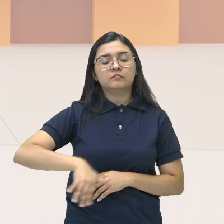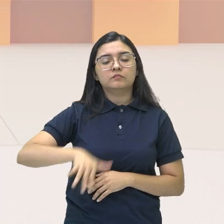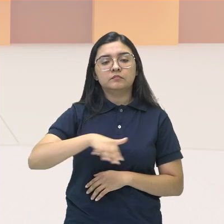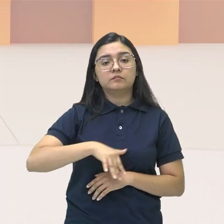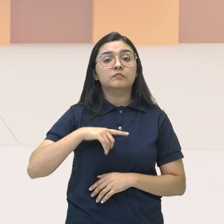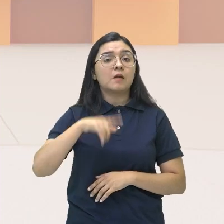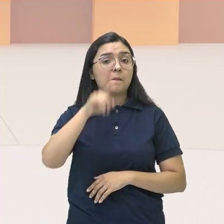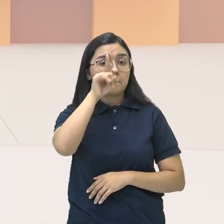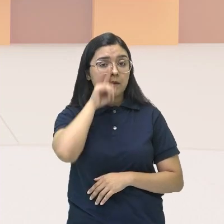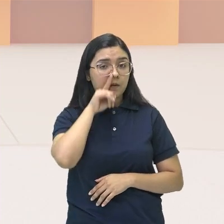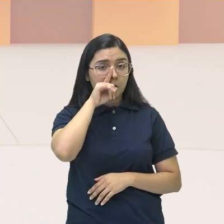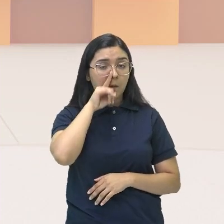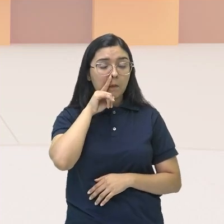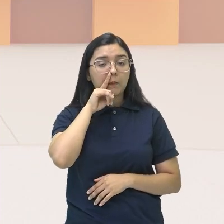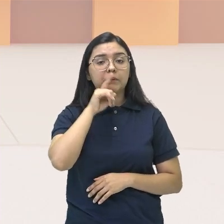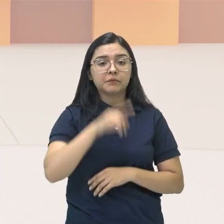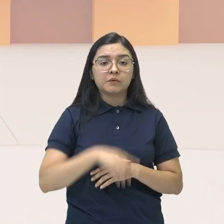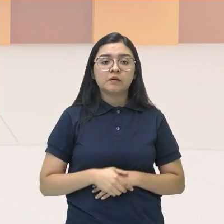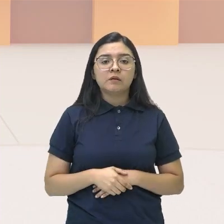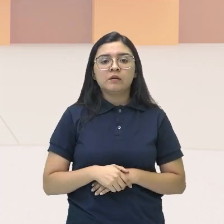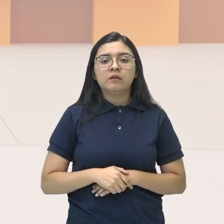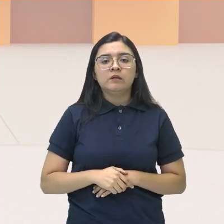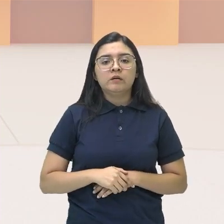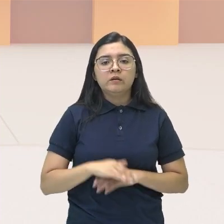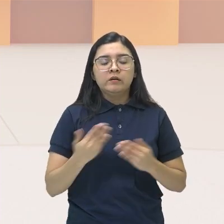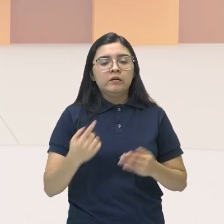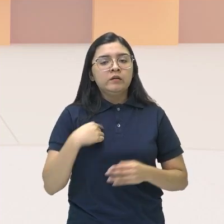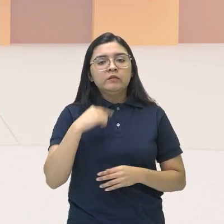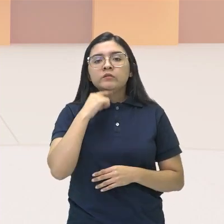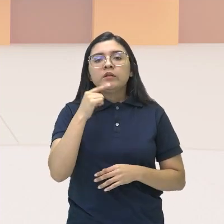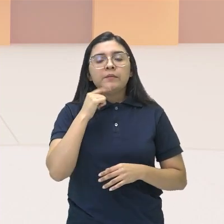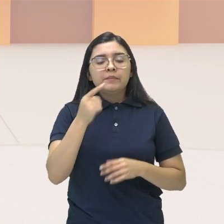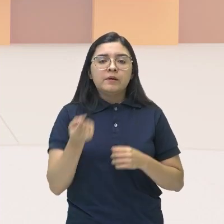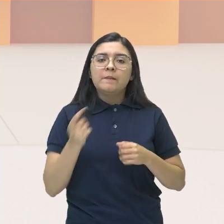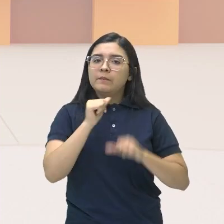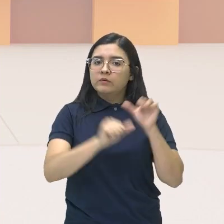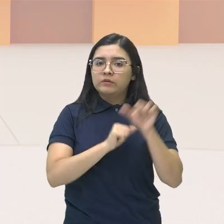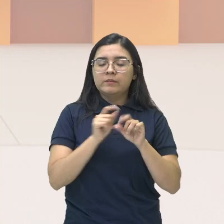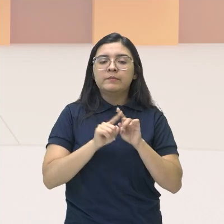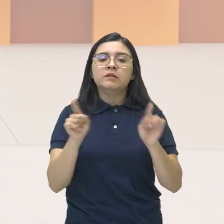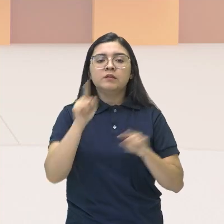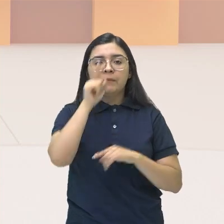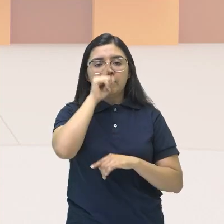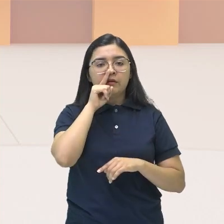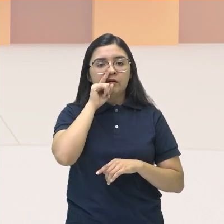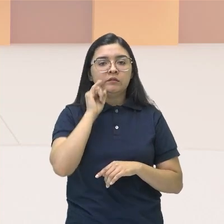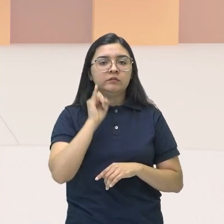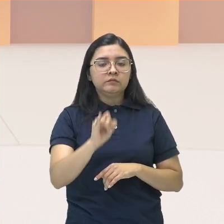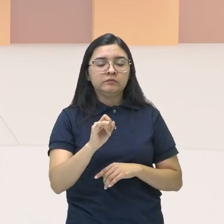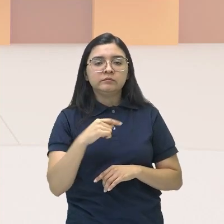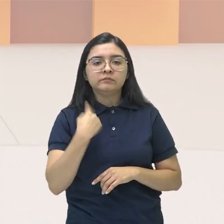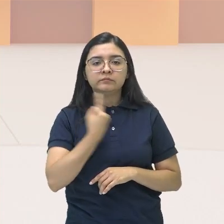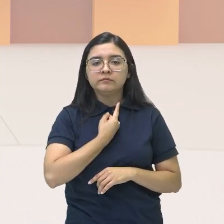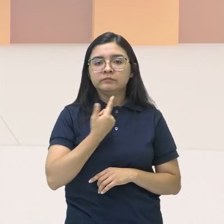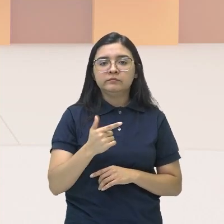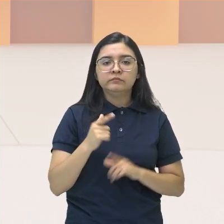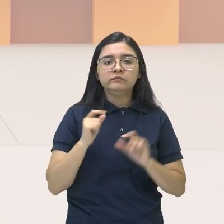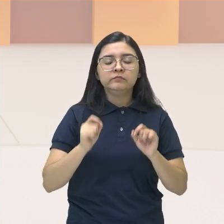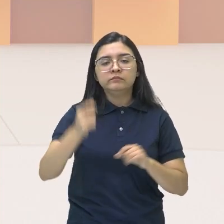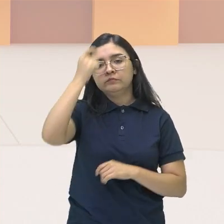é perigoso, né? Não temos mais como mudar, mas é perigoso se não tivermos